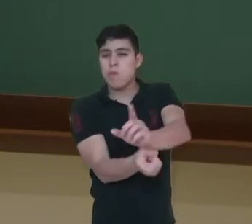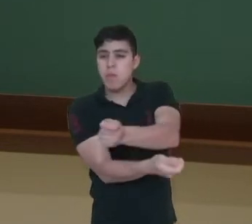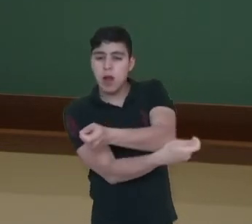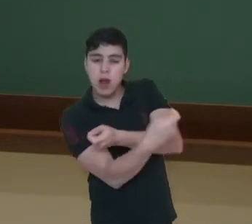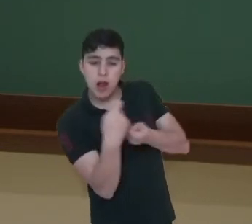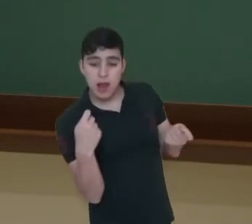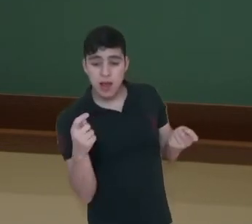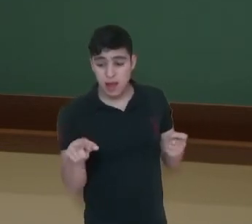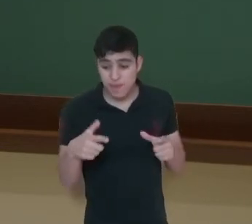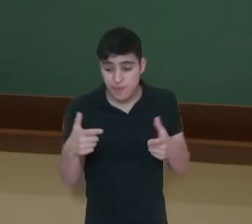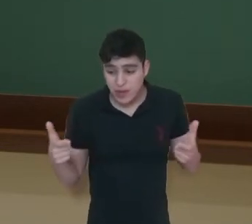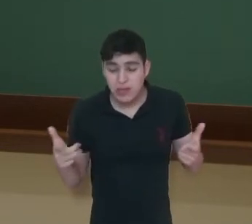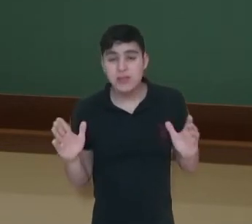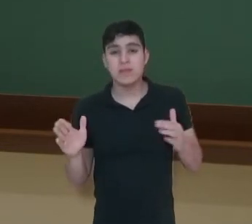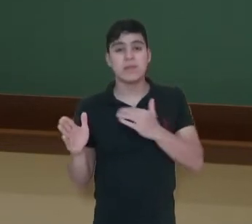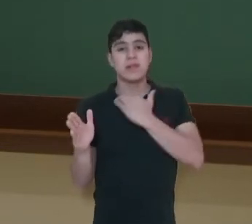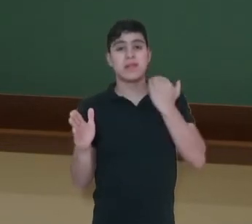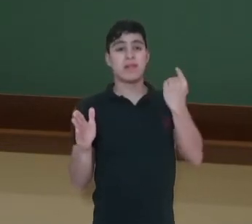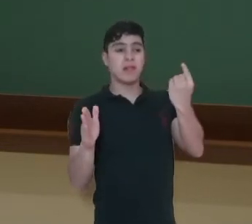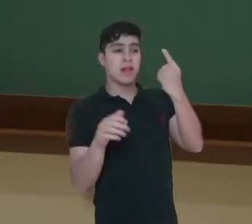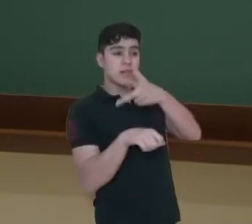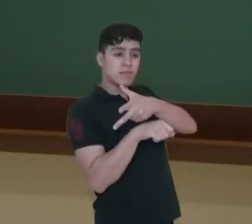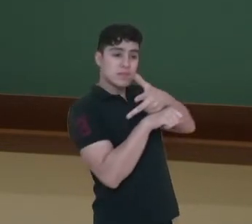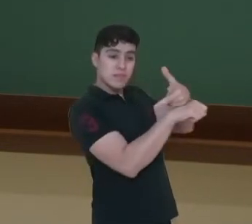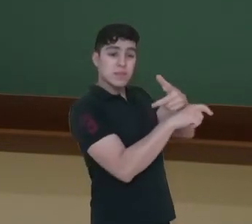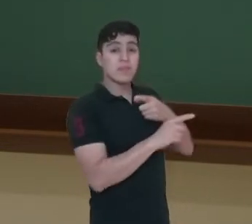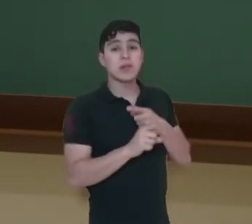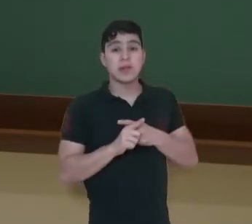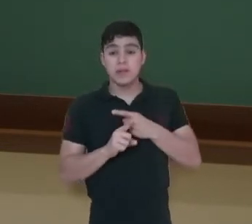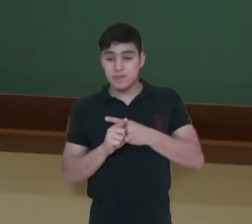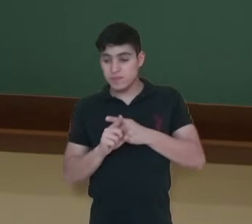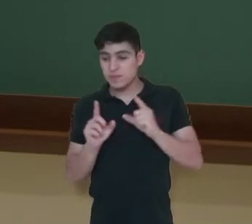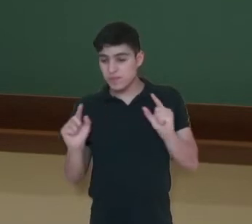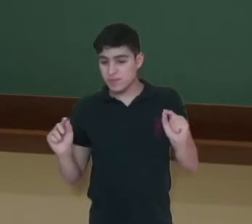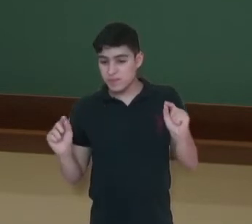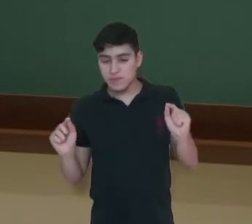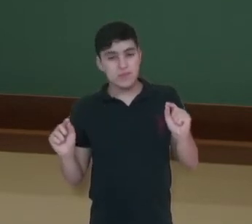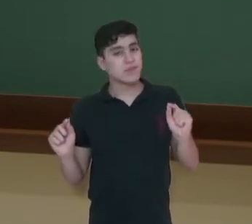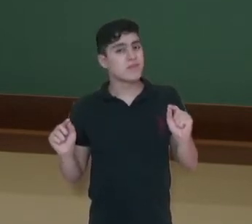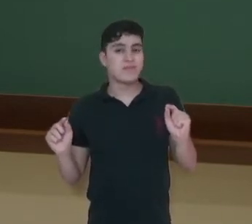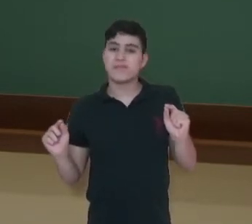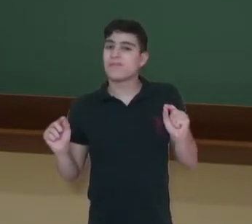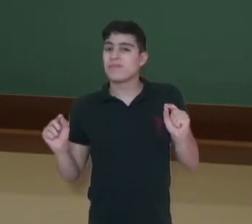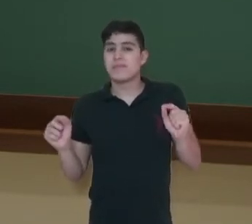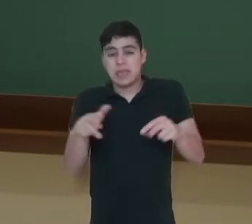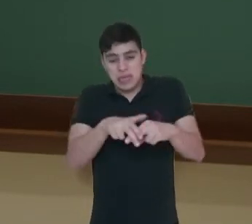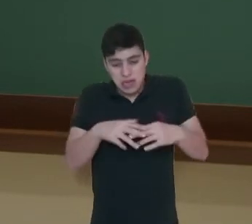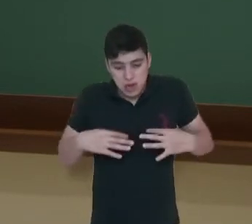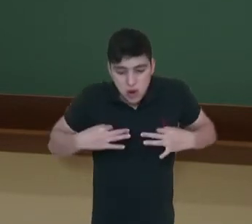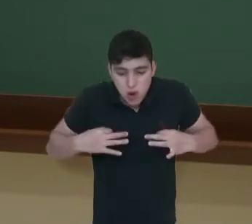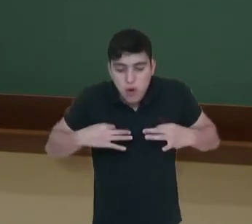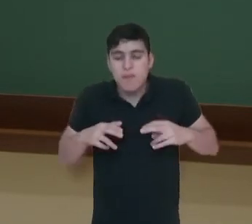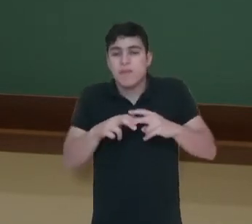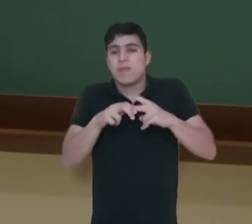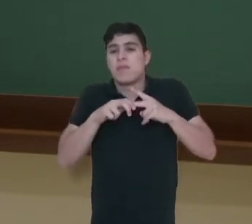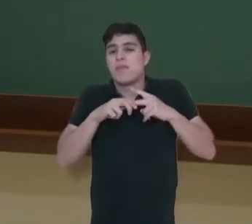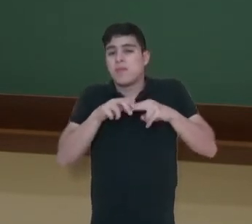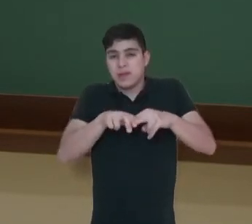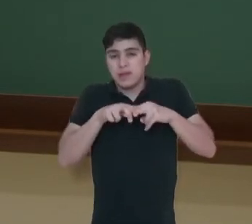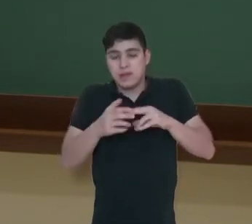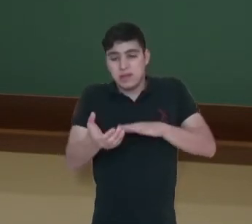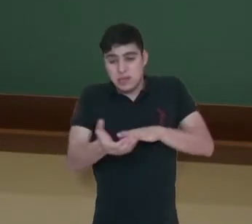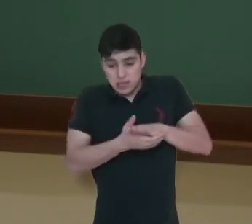documentário, a maioria delas morreram, infelizmente. Por quê? Por causa do par de tênis, para ter uma roupa mais bonita, para ter alguma coisa